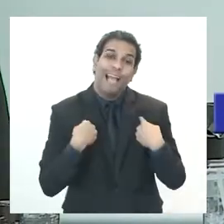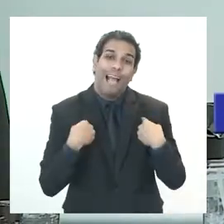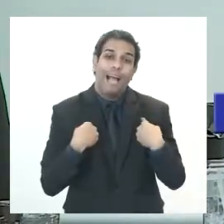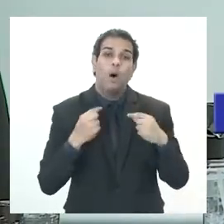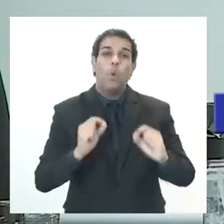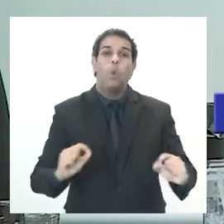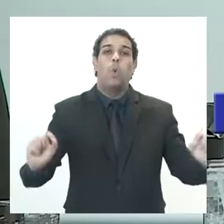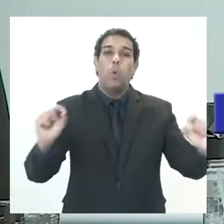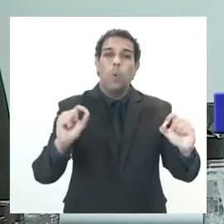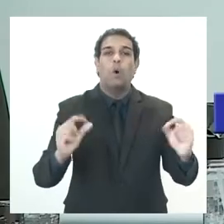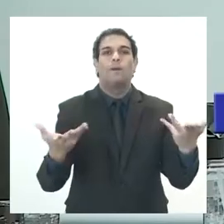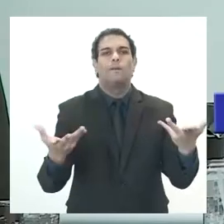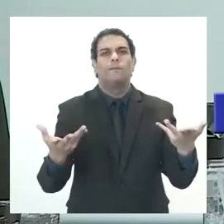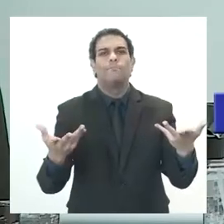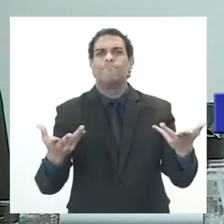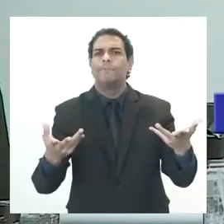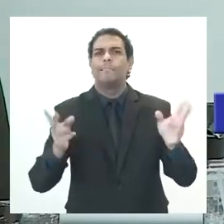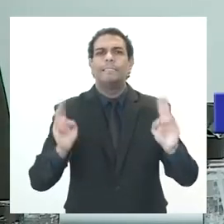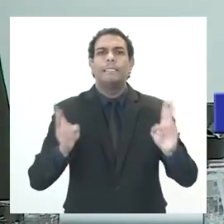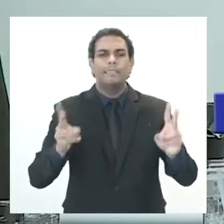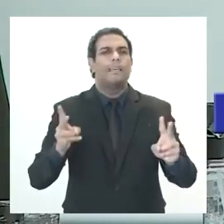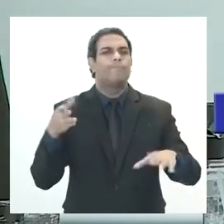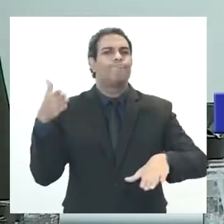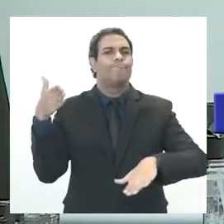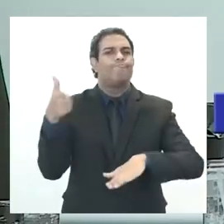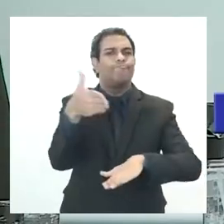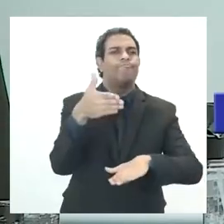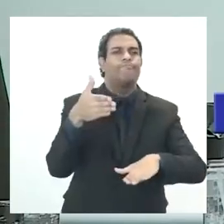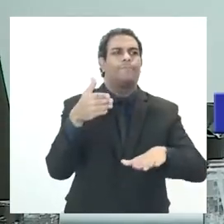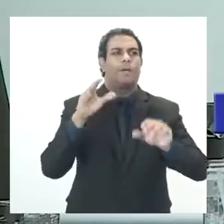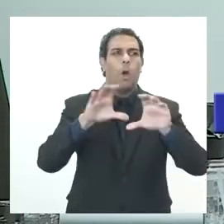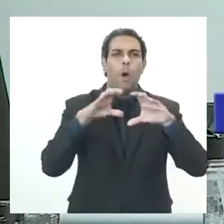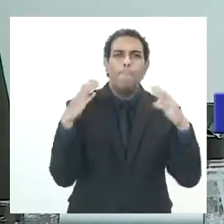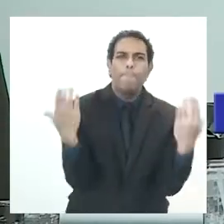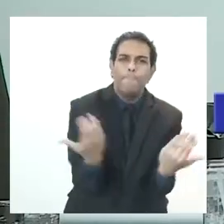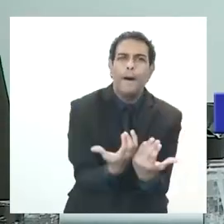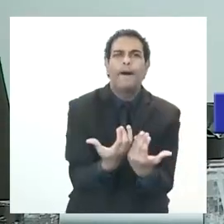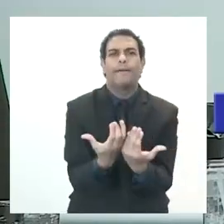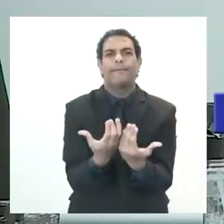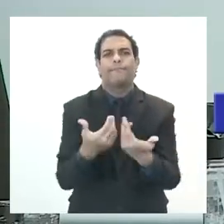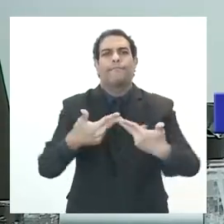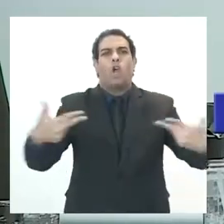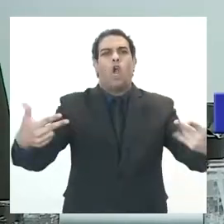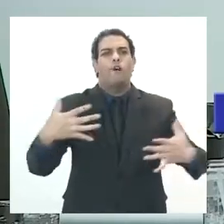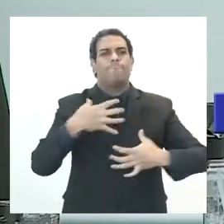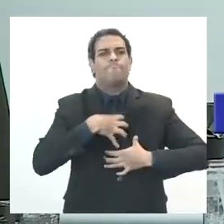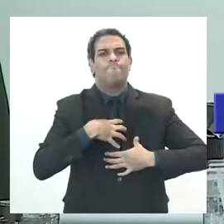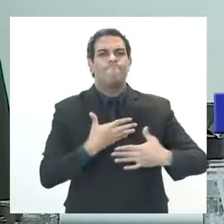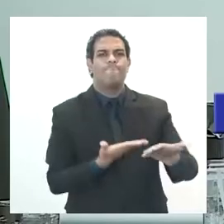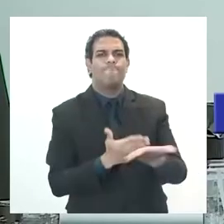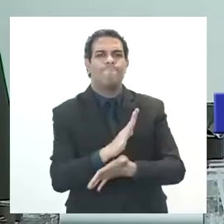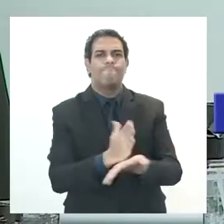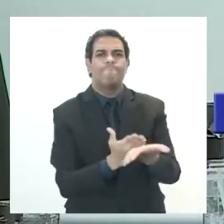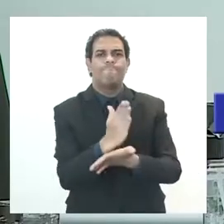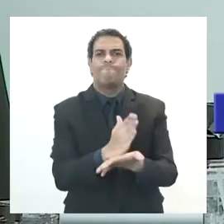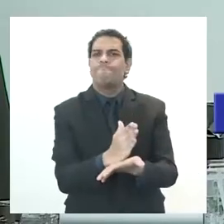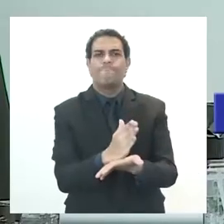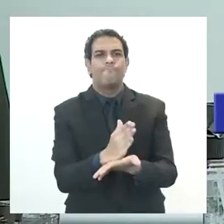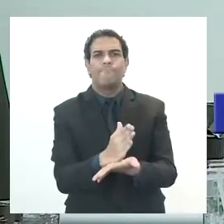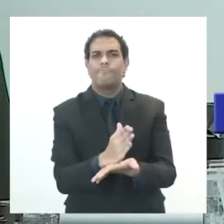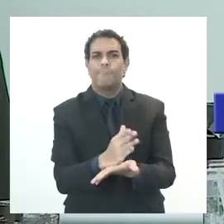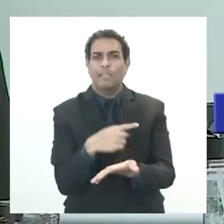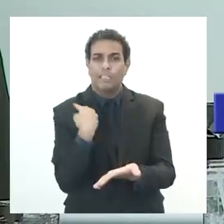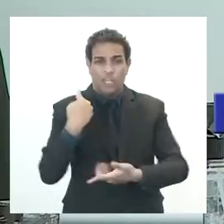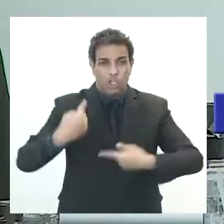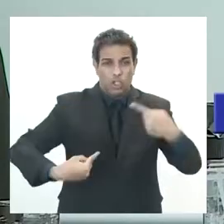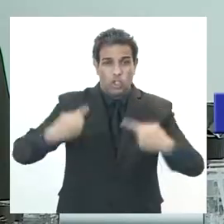então por força disso a gente obrigado tá sempre um seminares sempre na Brasília Mas é uma coisa que me incomoda muita deixar categoria lá que você